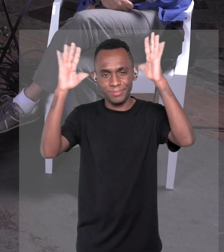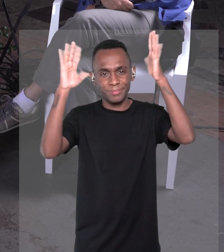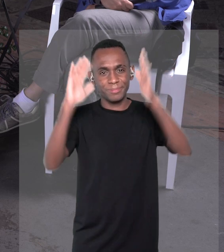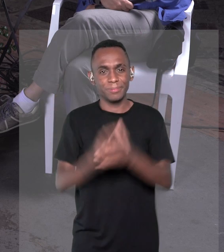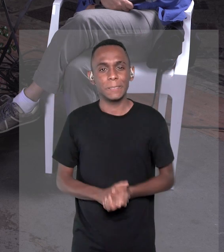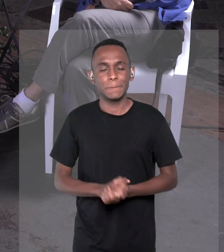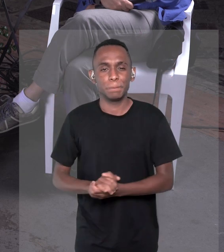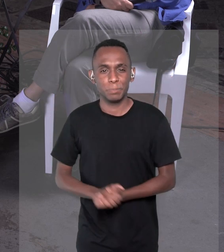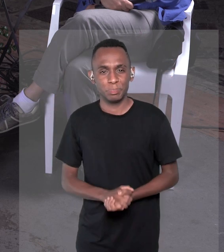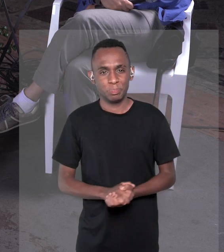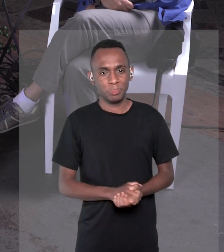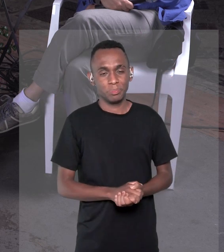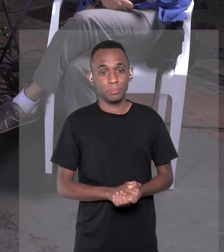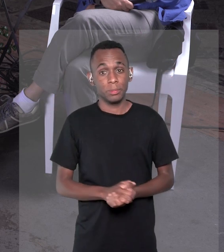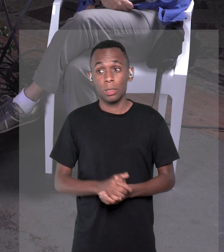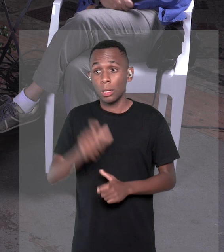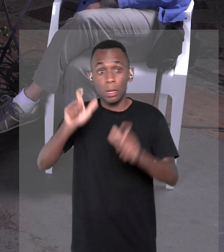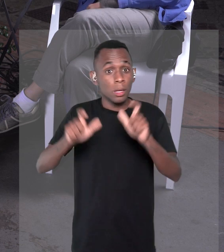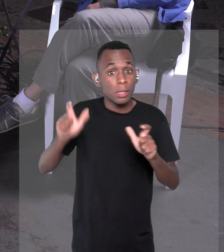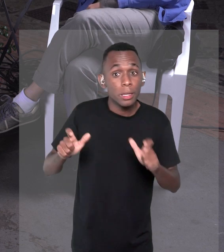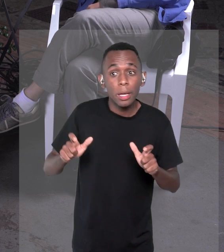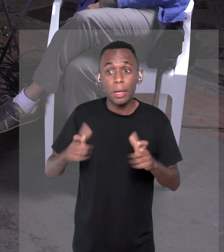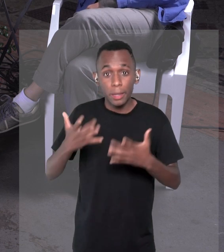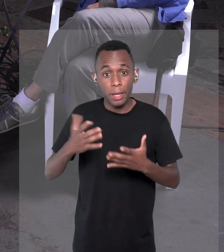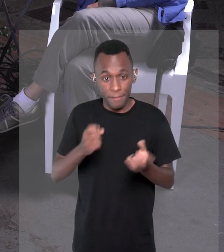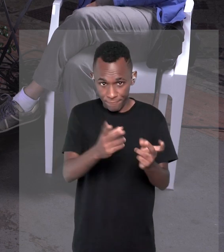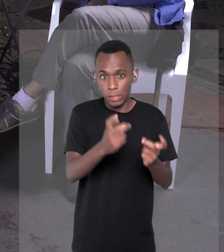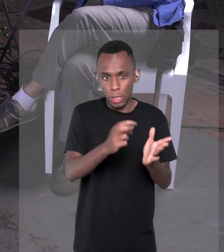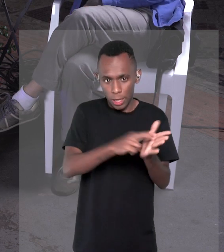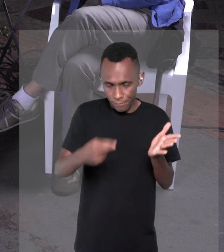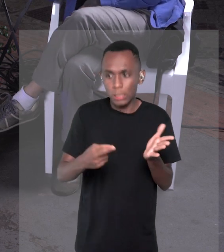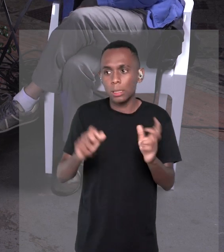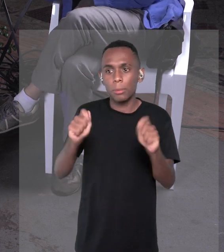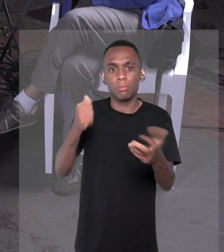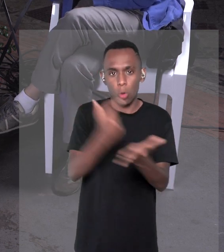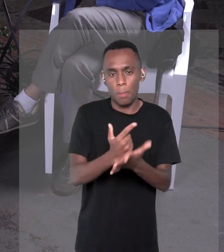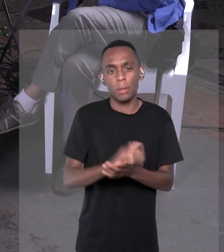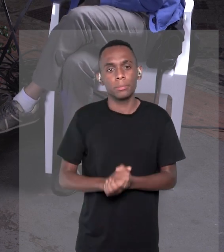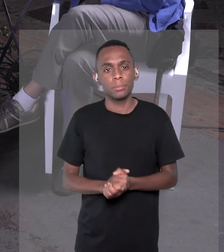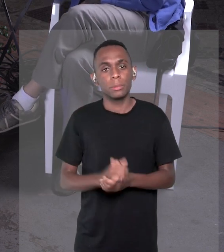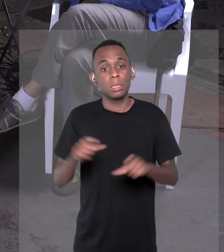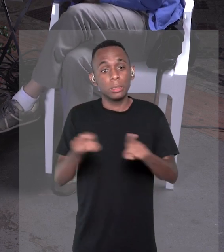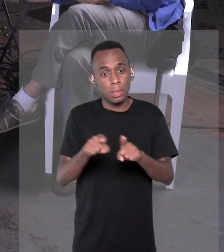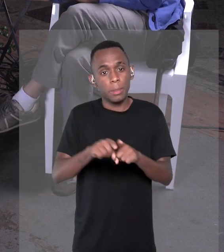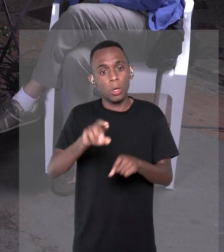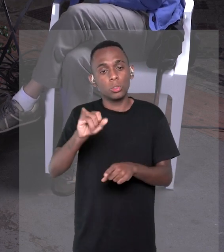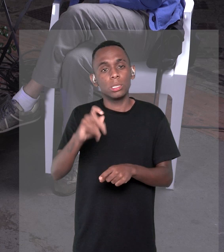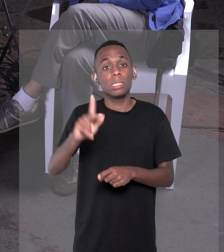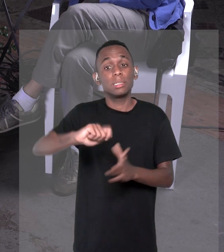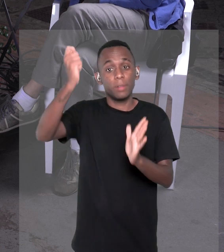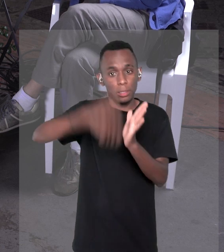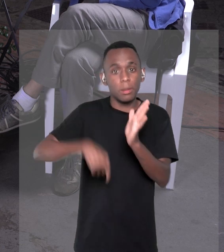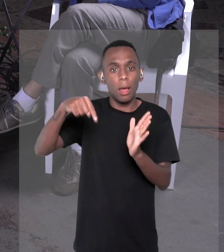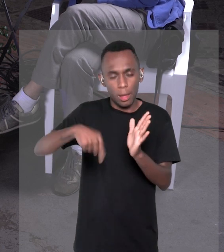que, aliás, eu já dou, porque ele me traz muita alegria. Que ele te já diverte, deu para né, perceber Rosisca? que eu dou importância à alegria e à felicidade,